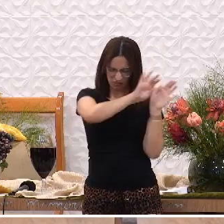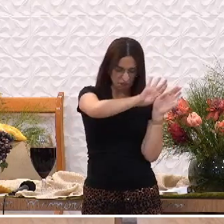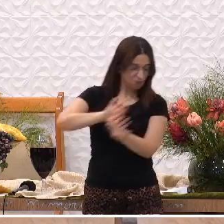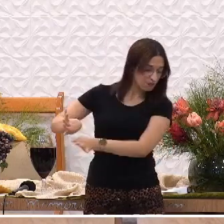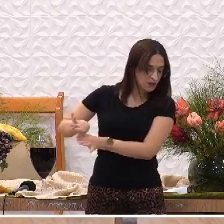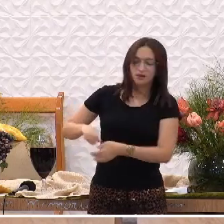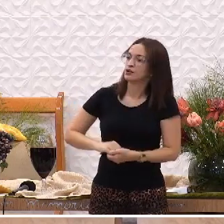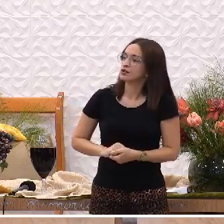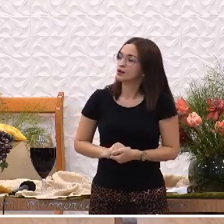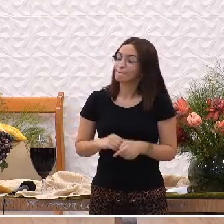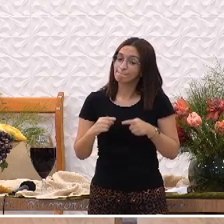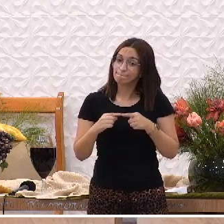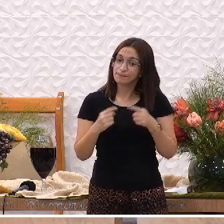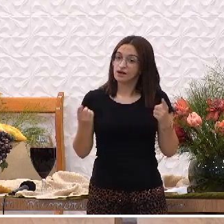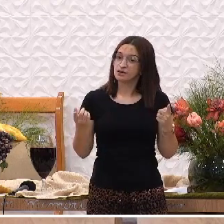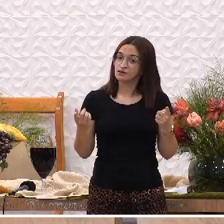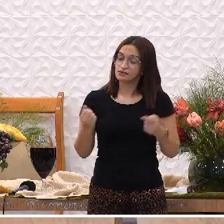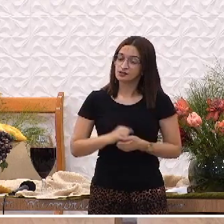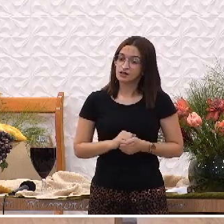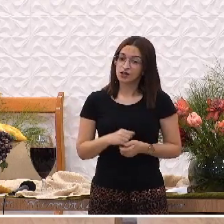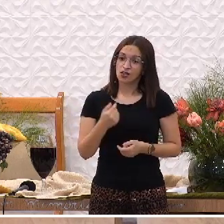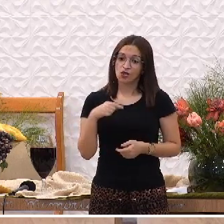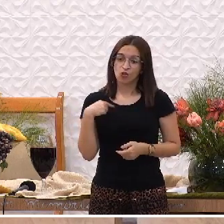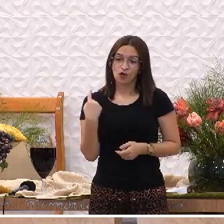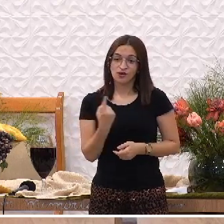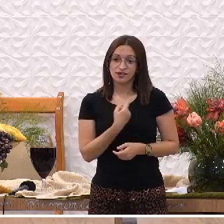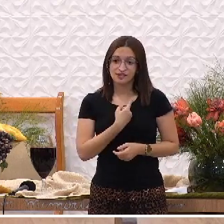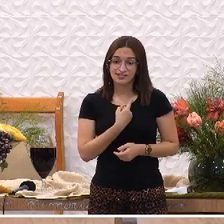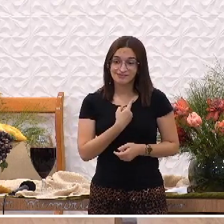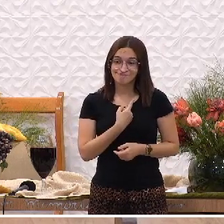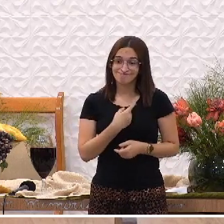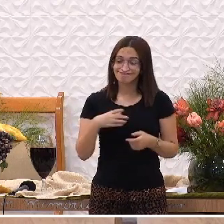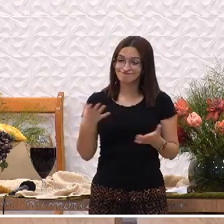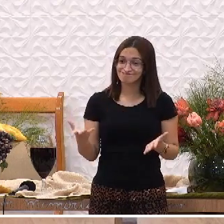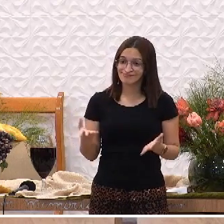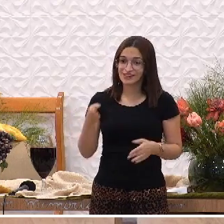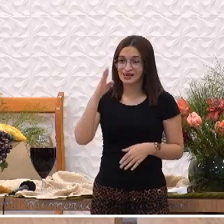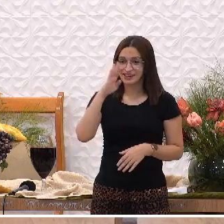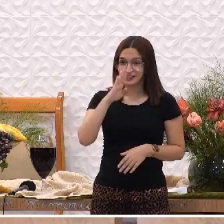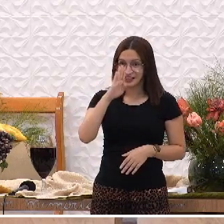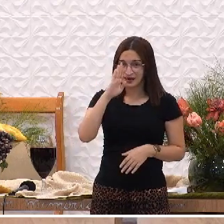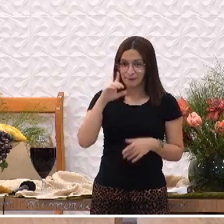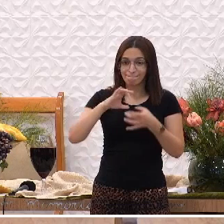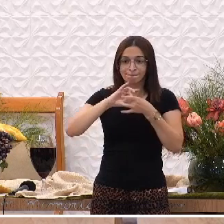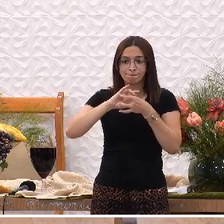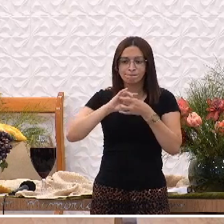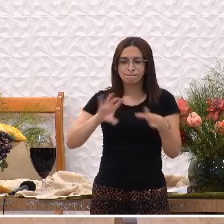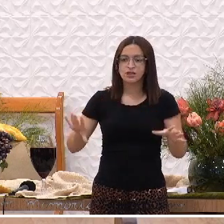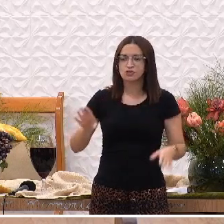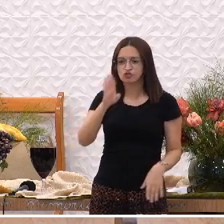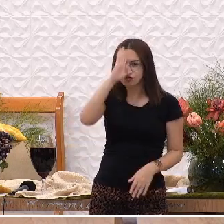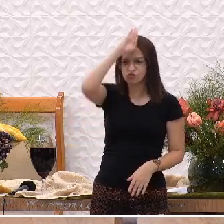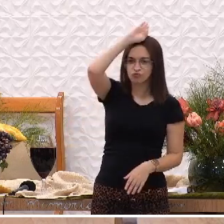catolicismo. E quando a gente faz isso, a gente acaba permitindo que a Igreja de Roma reivindique para si toda a